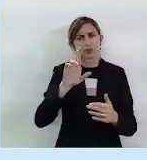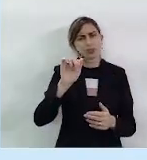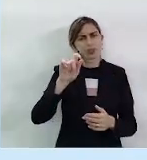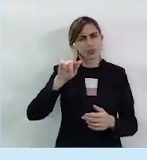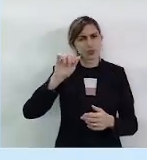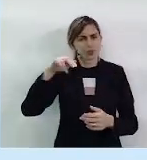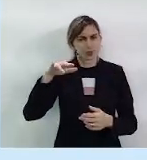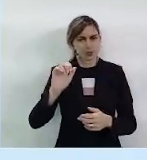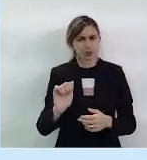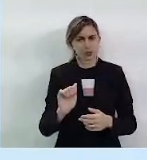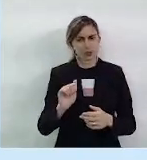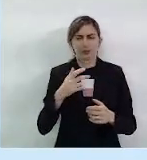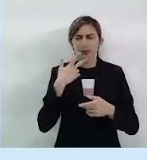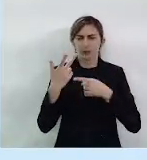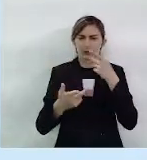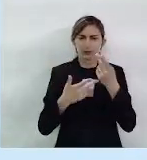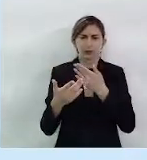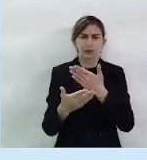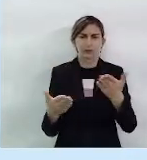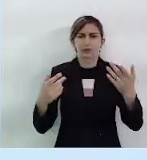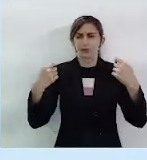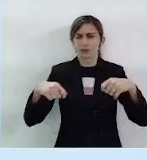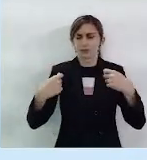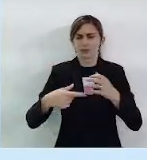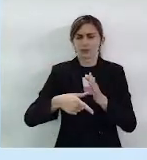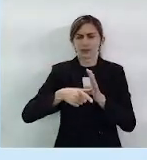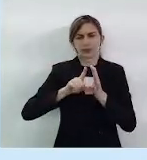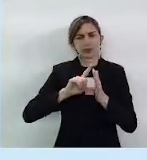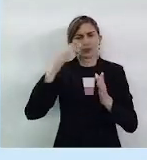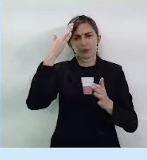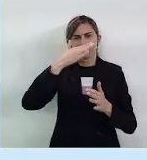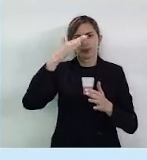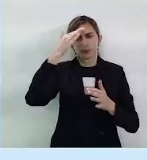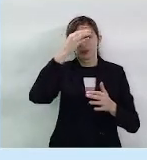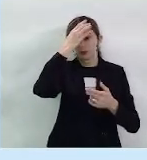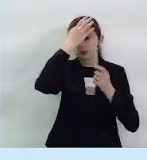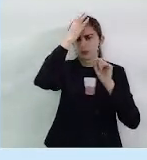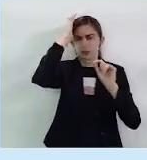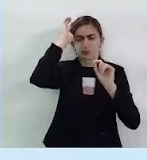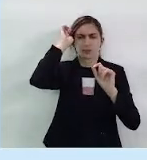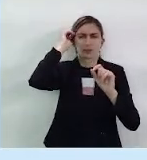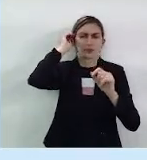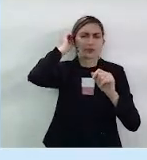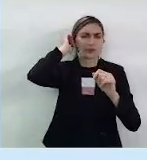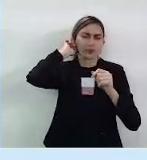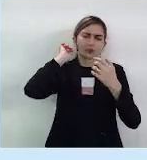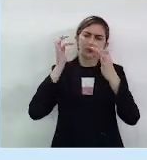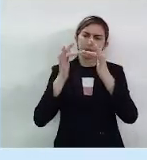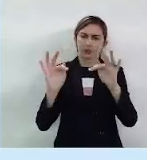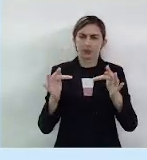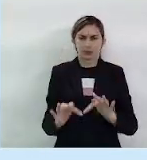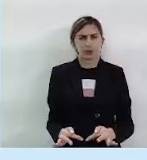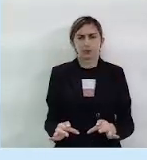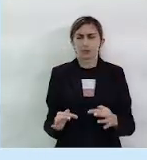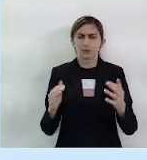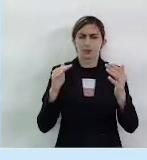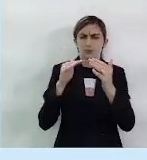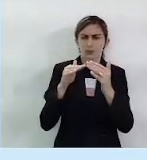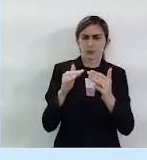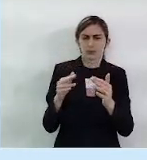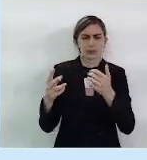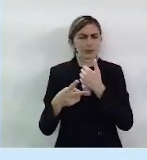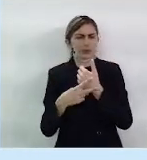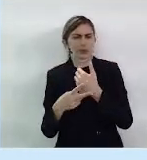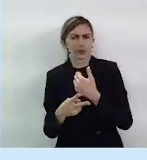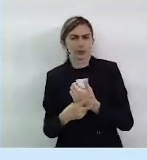regência. Falando nisso, a gente precisa antes entender, né, o que é a sintaxe de concordância, concordância